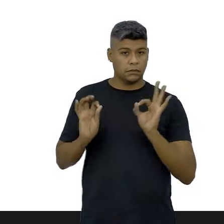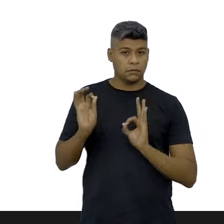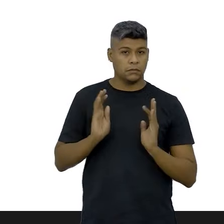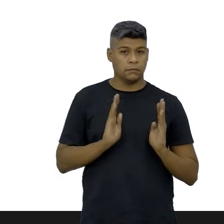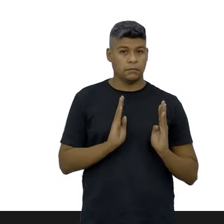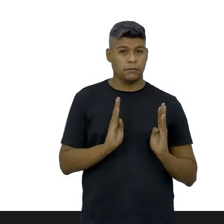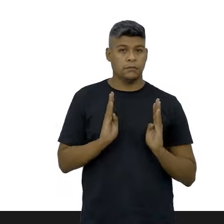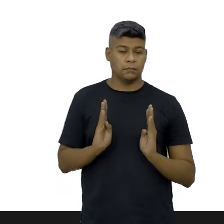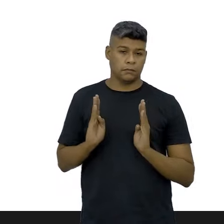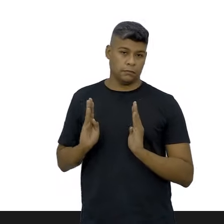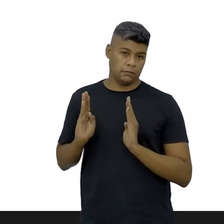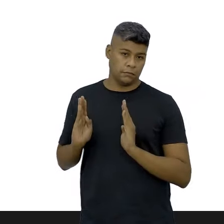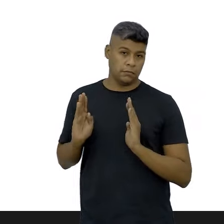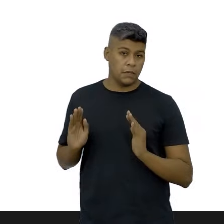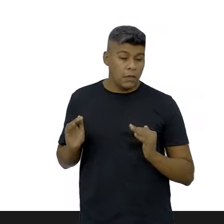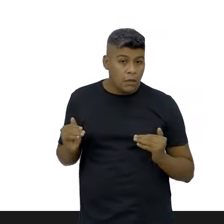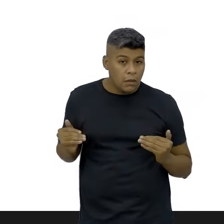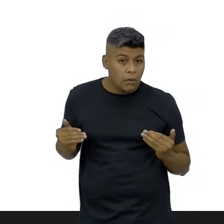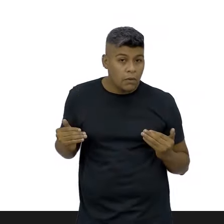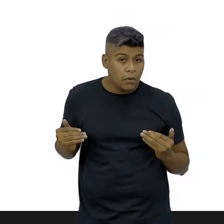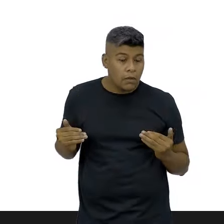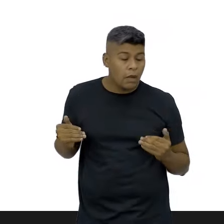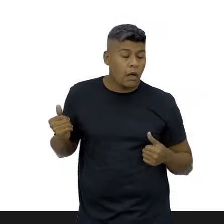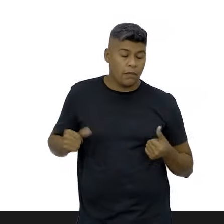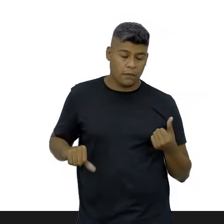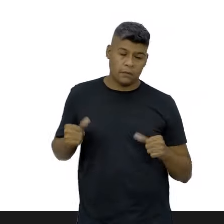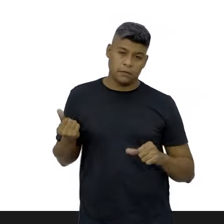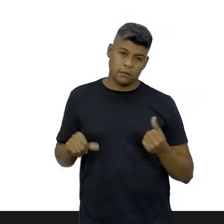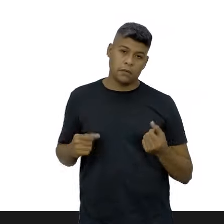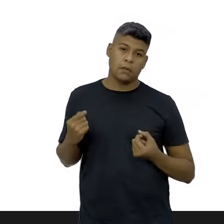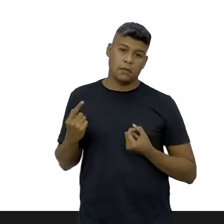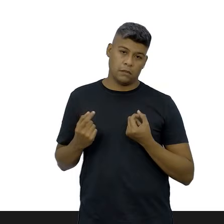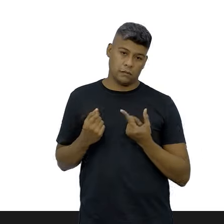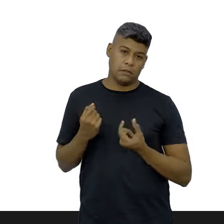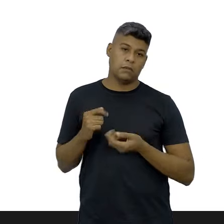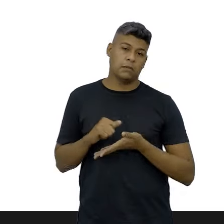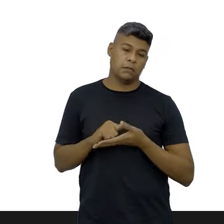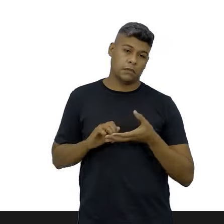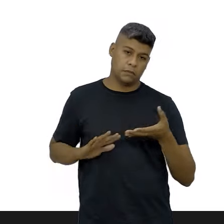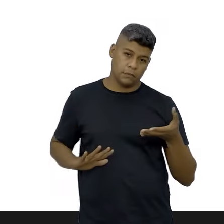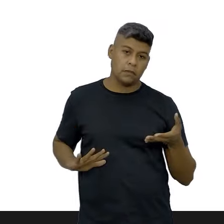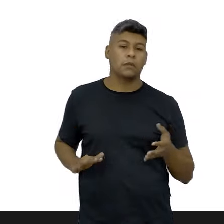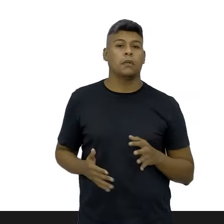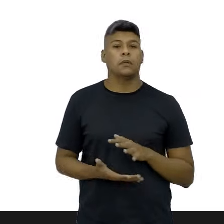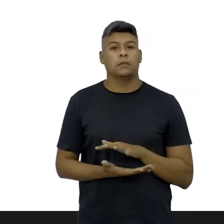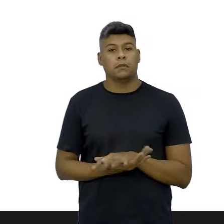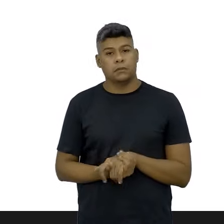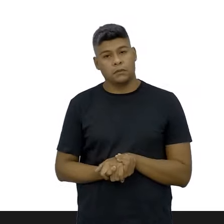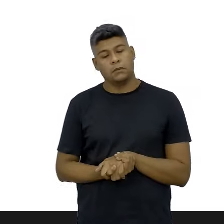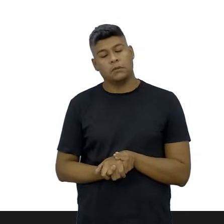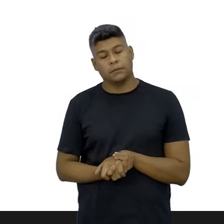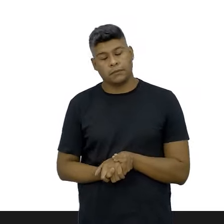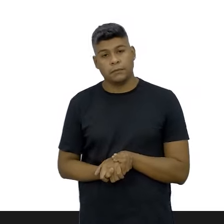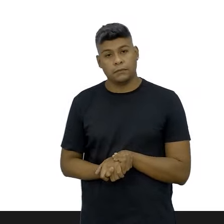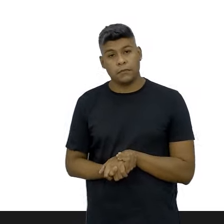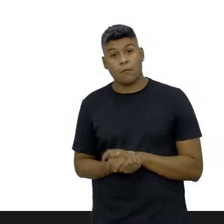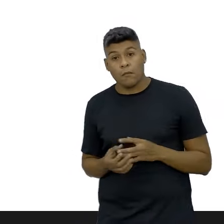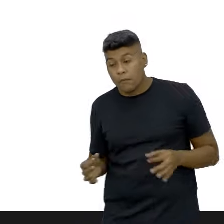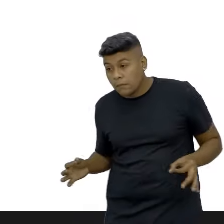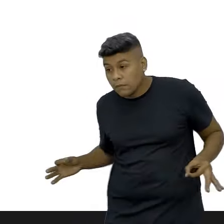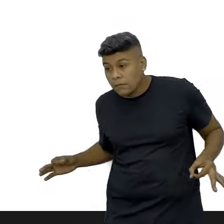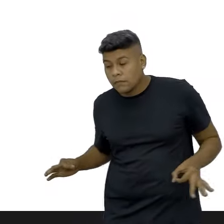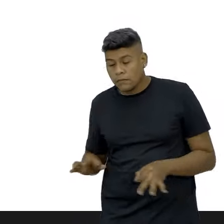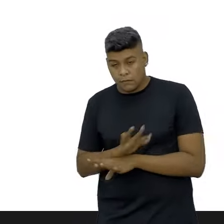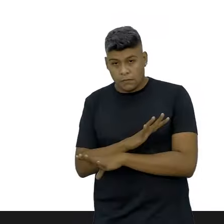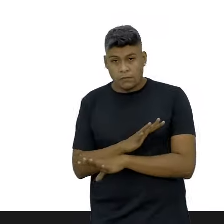sequência, e analisar aí a organização de algumas atividades, analisando algumas delas. E, finalmente,